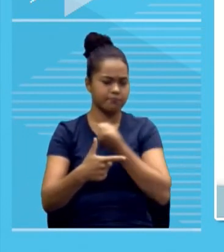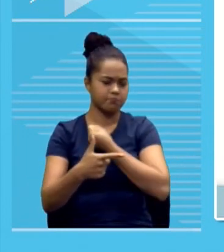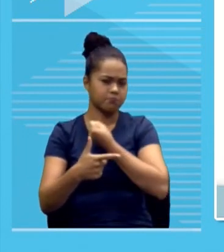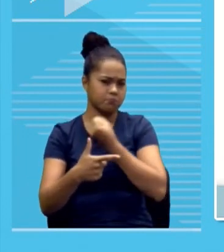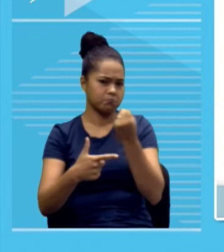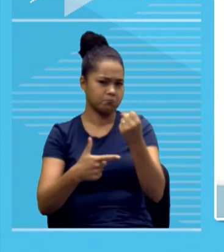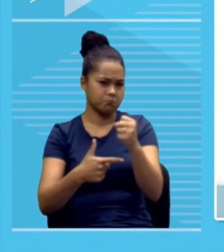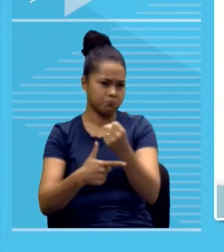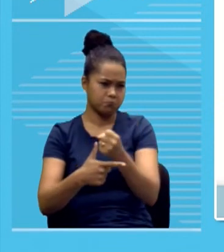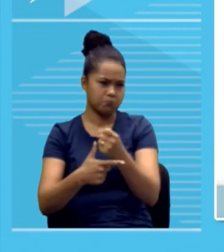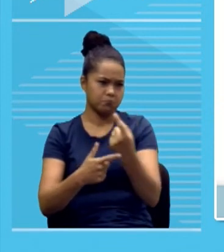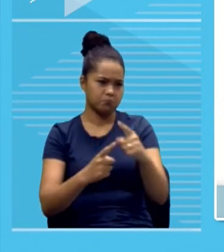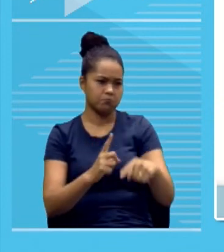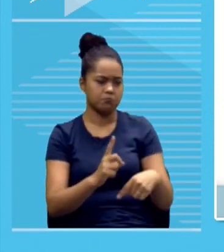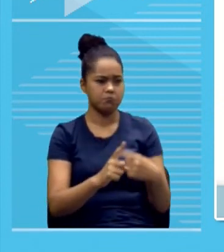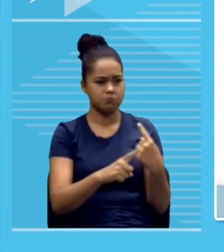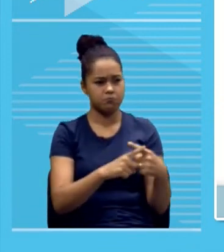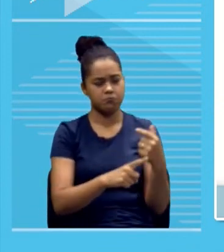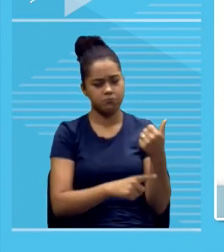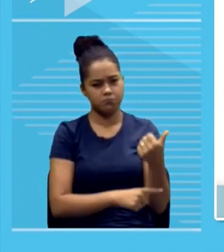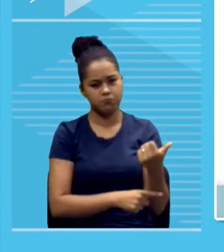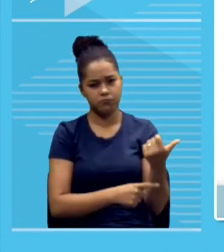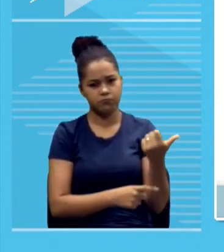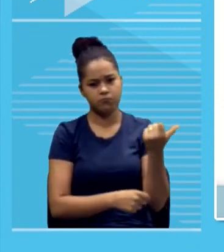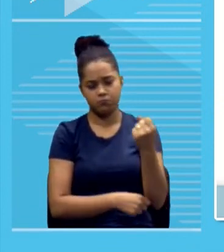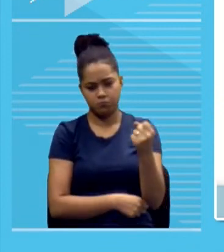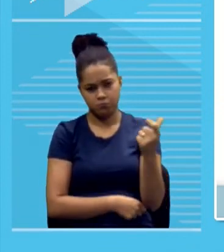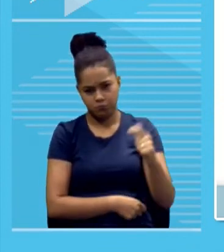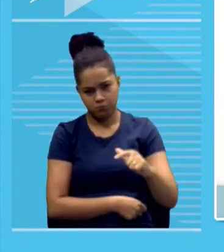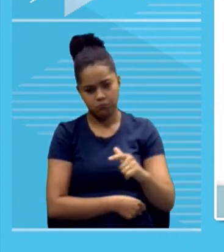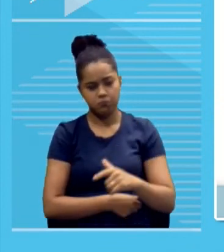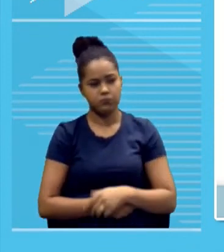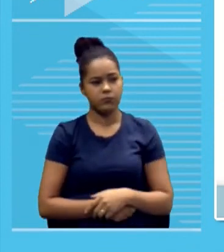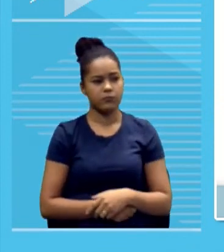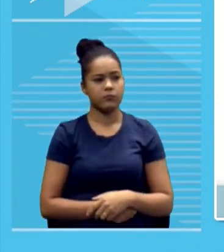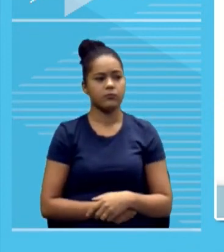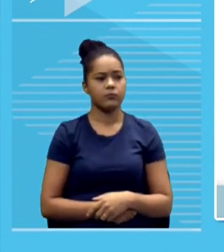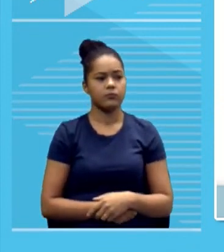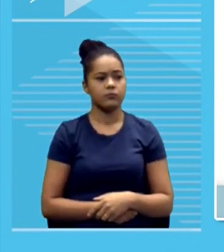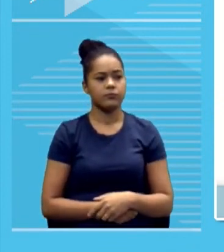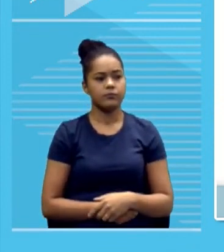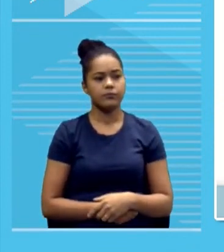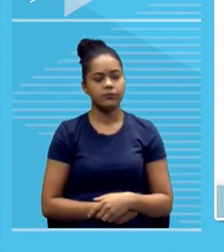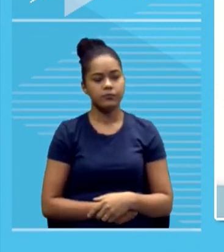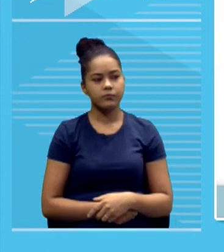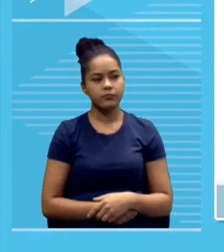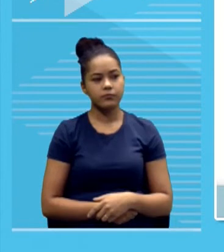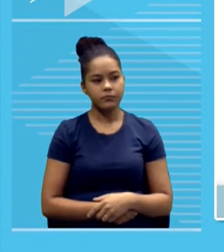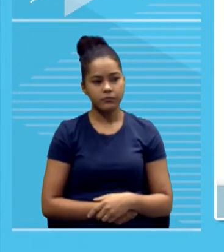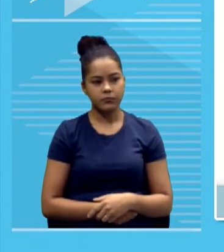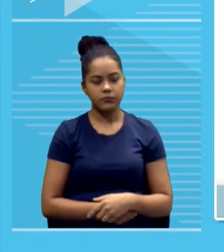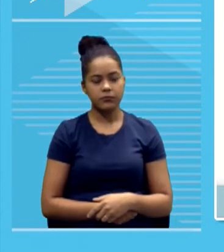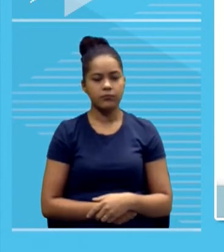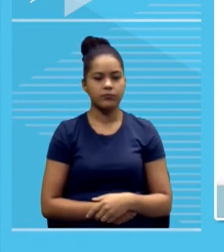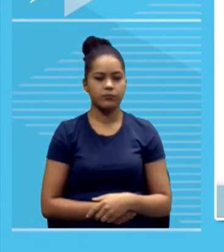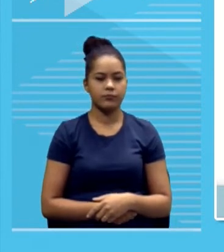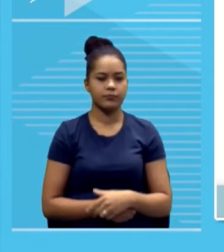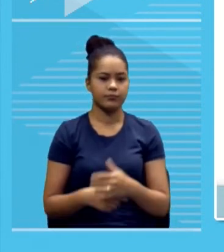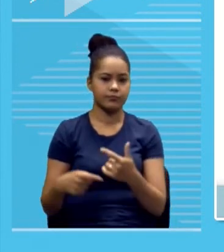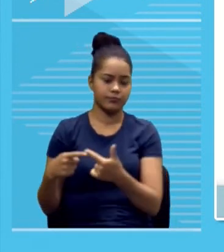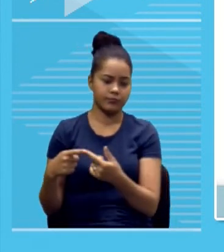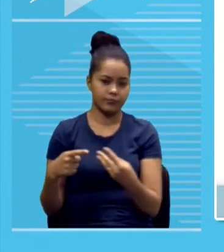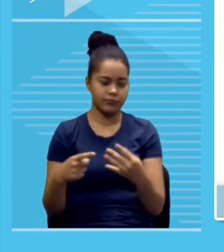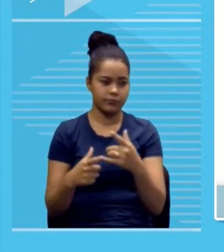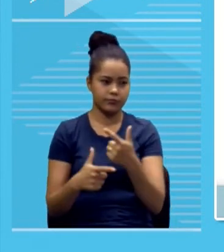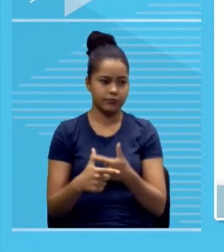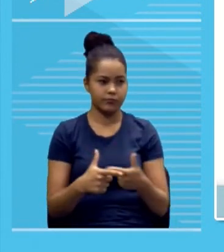dá o próprio 8. Mais 24 dividido por 6 dá 3, né? Dá 4. Então,